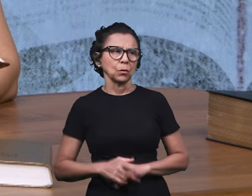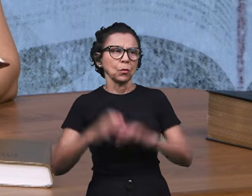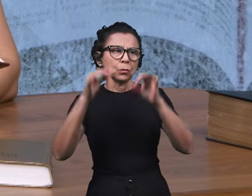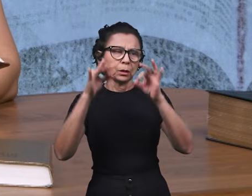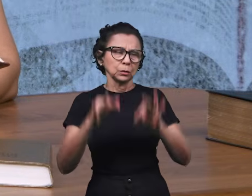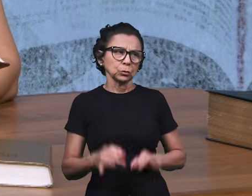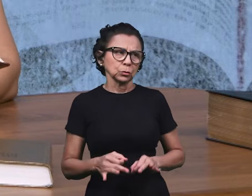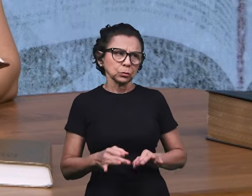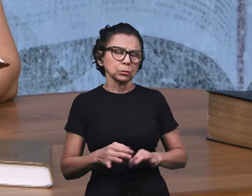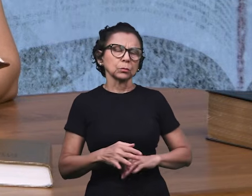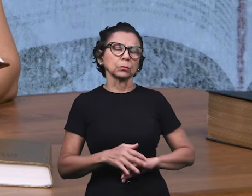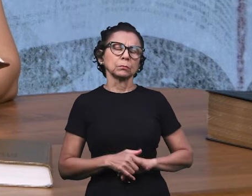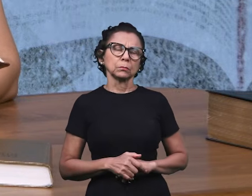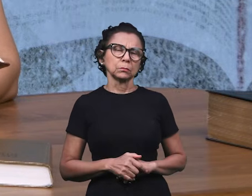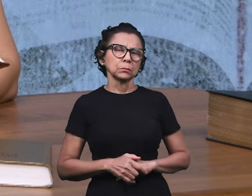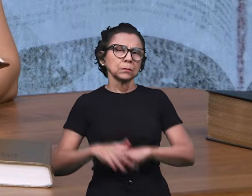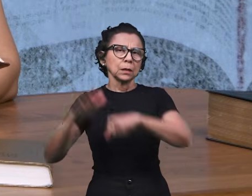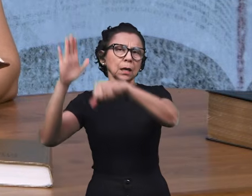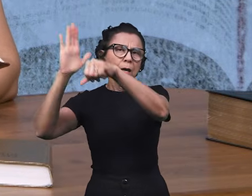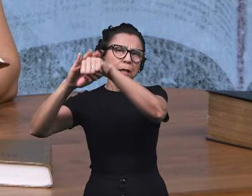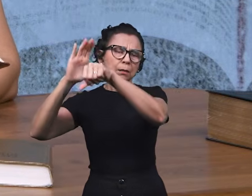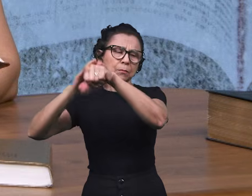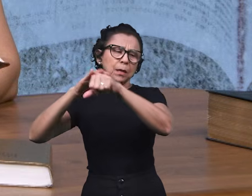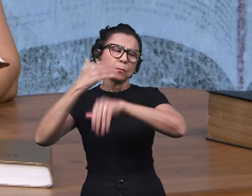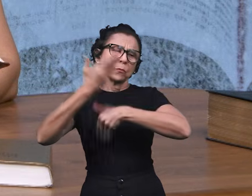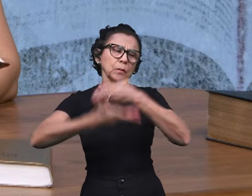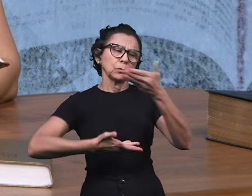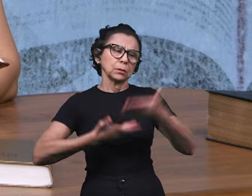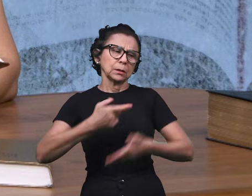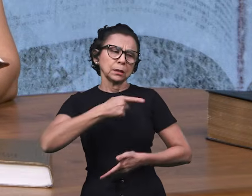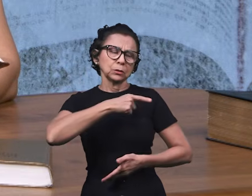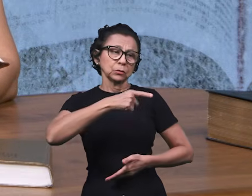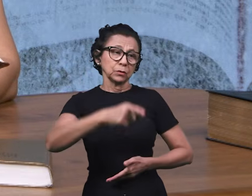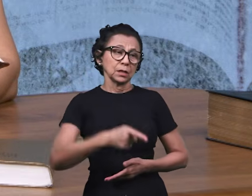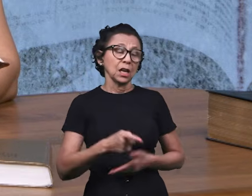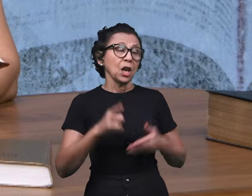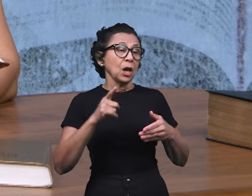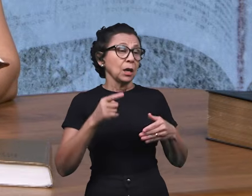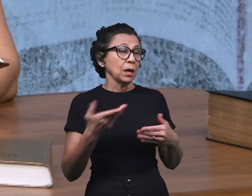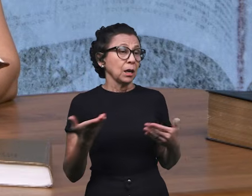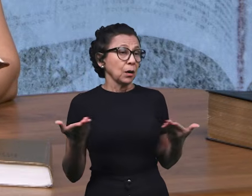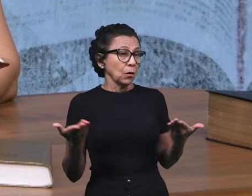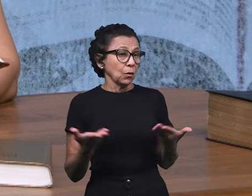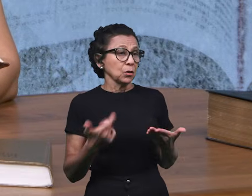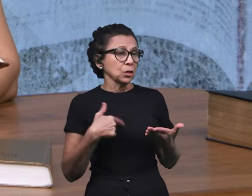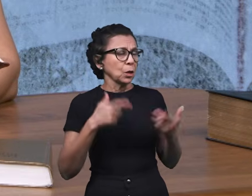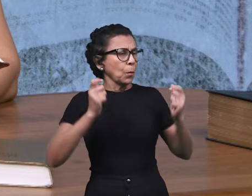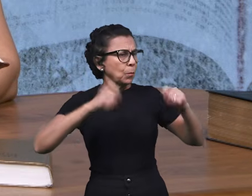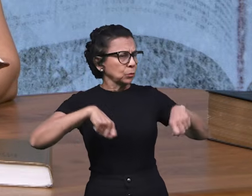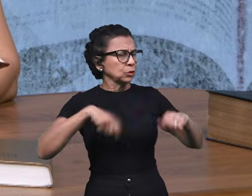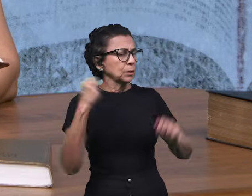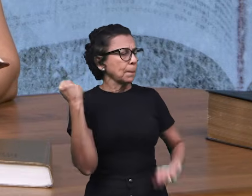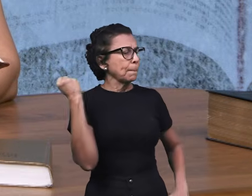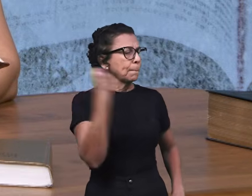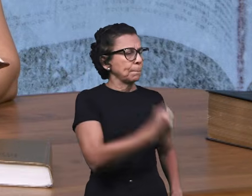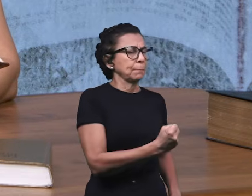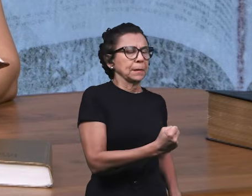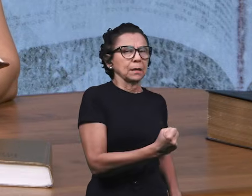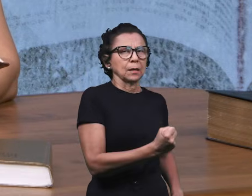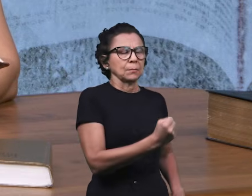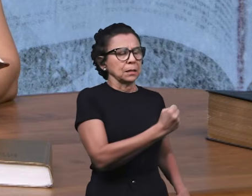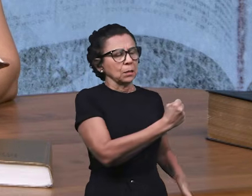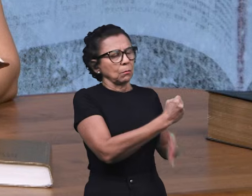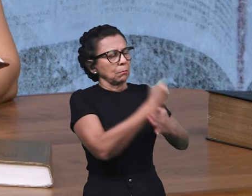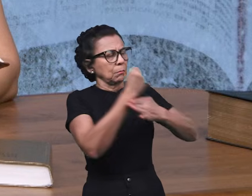lealdade, pois o Senhor te tinha dado hoje na minha mão. Porém, não quis estender a minha